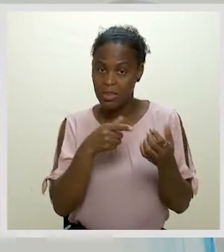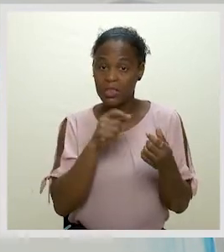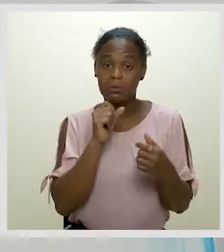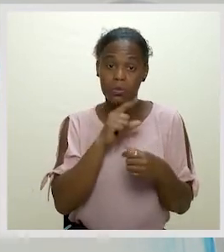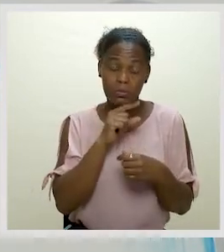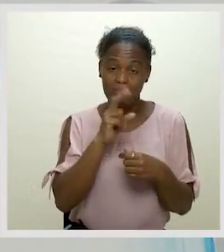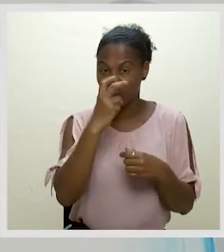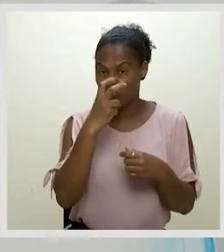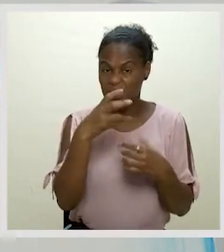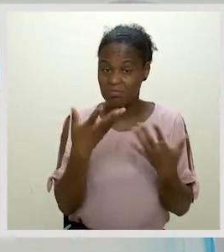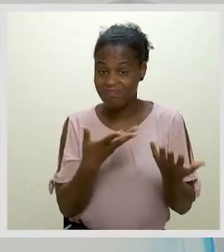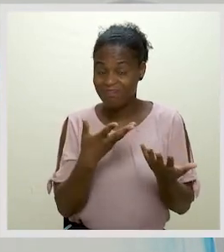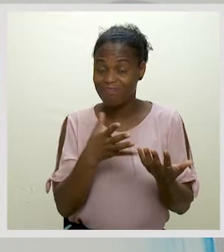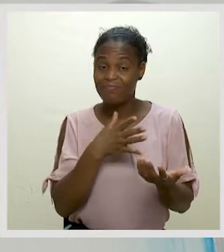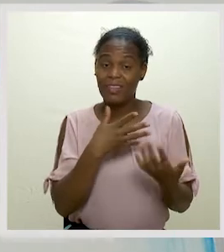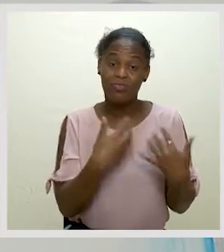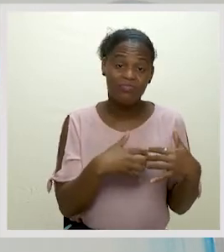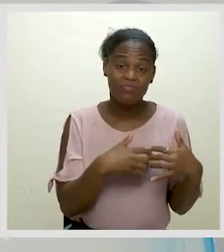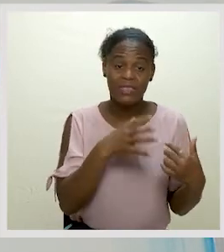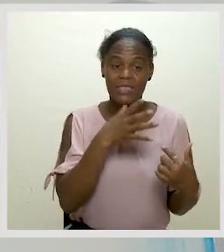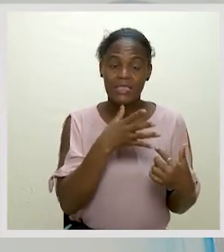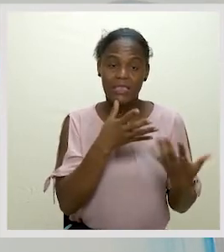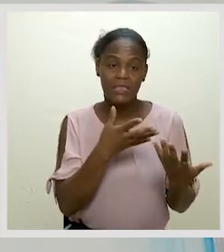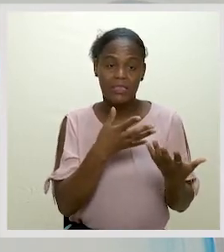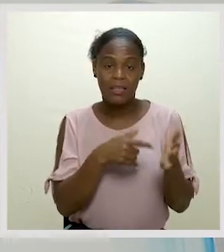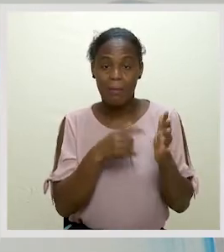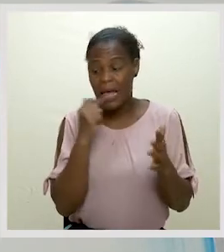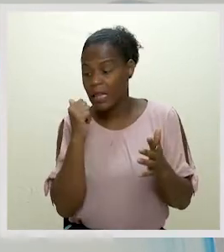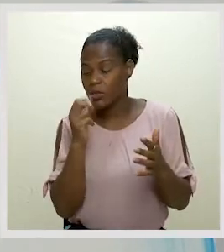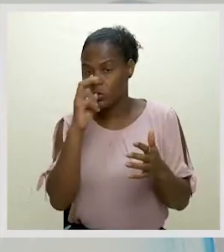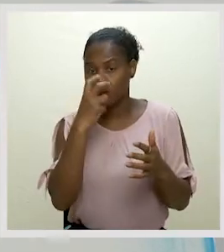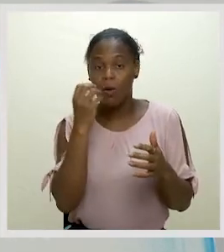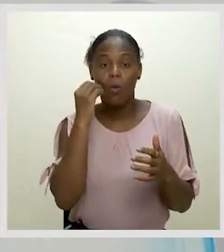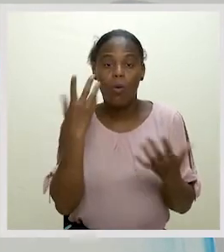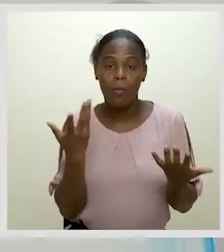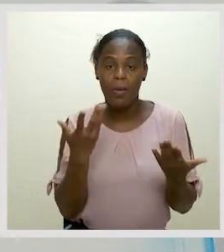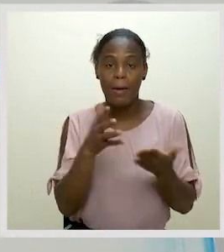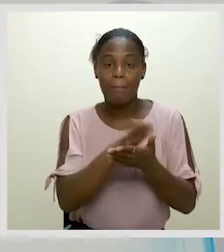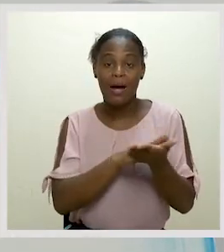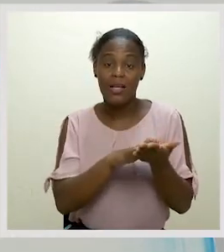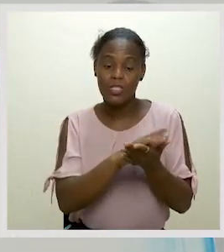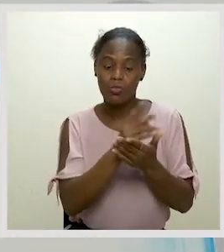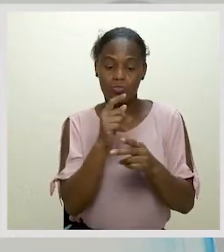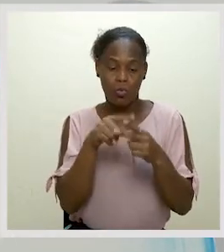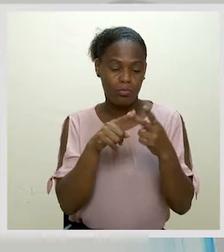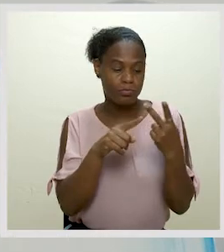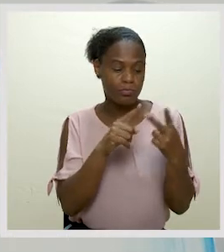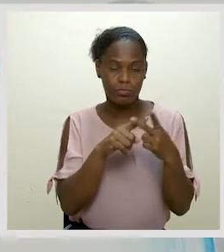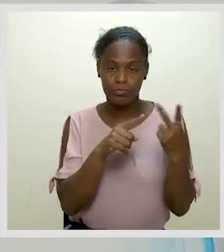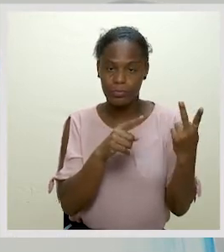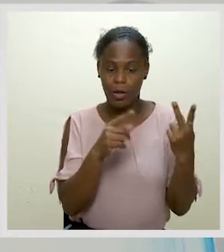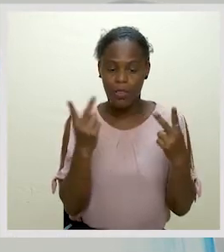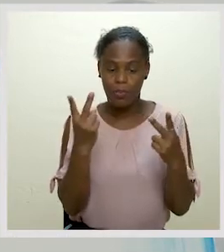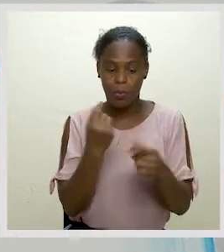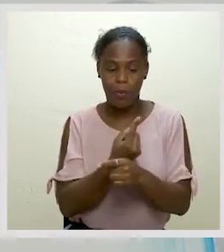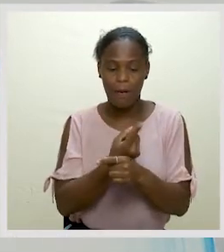suspeitou dessa hipótese. A dizer, suspeitaram como? Baseado em 2 aspectos,